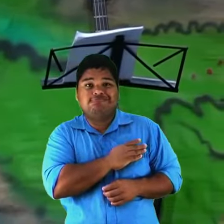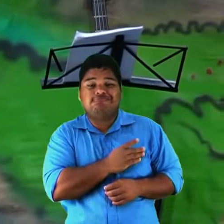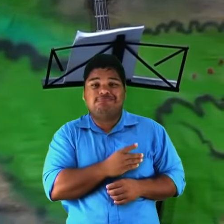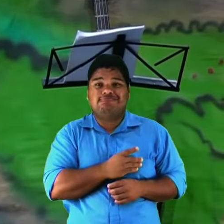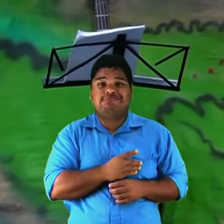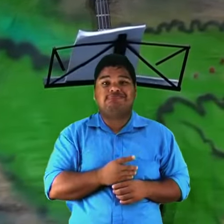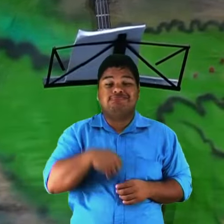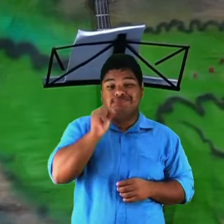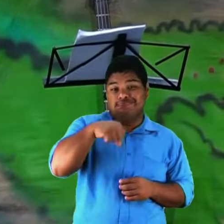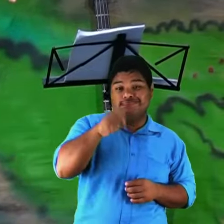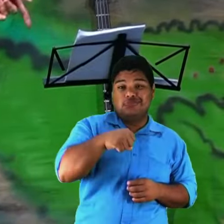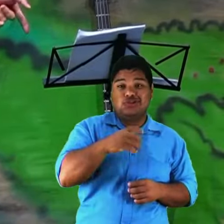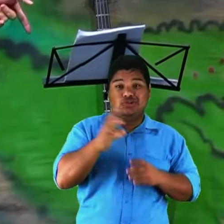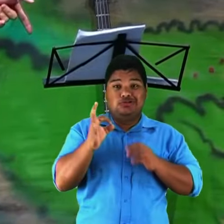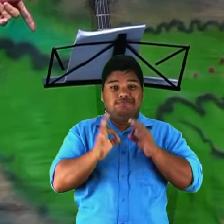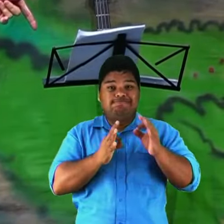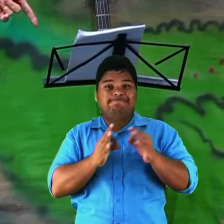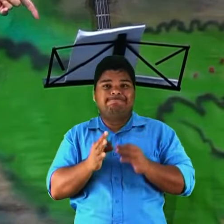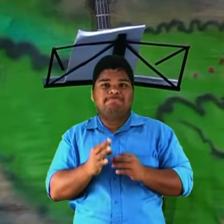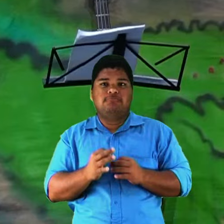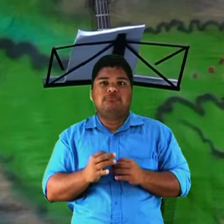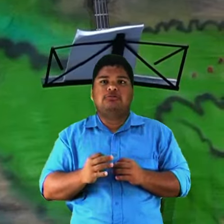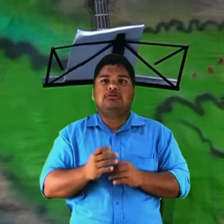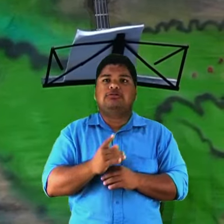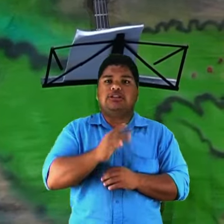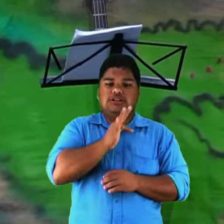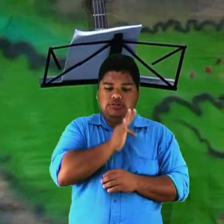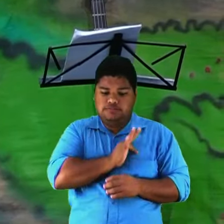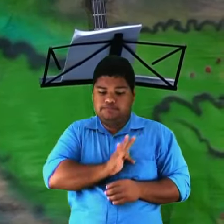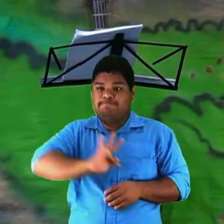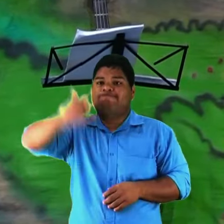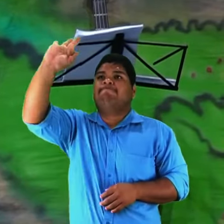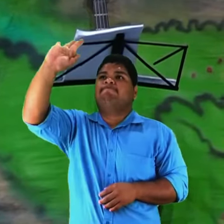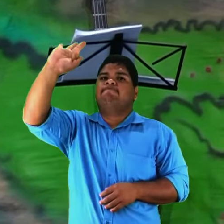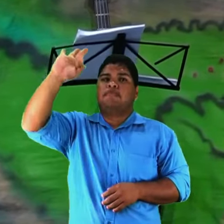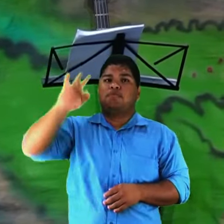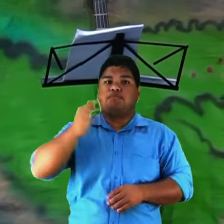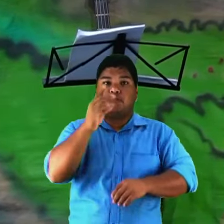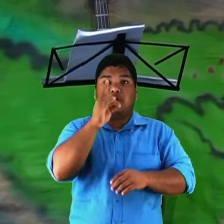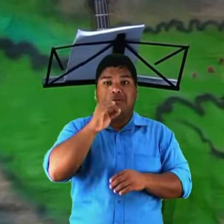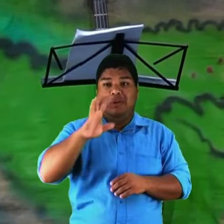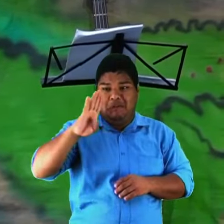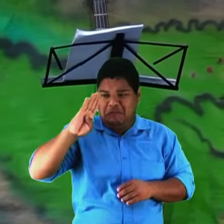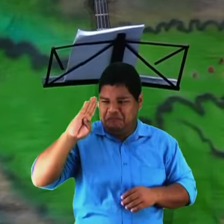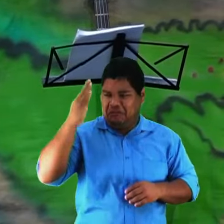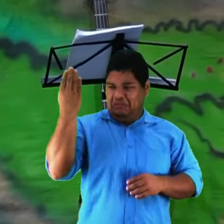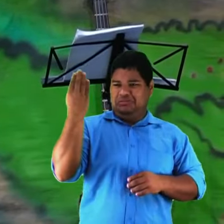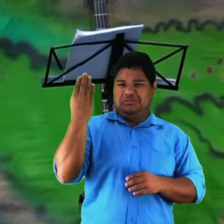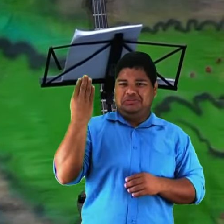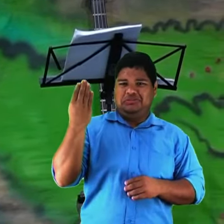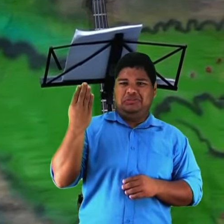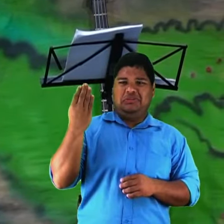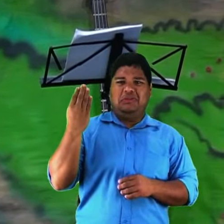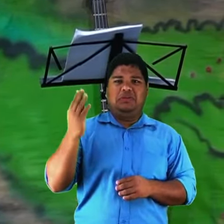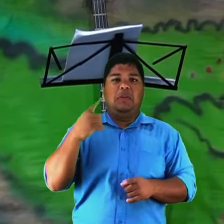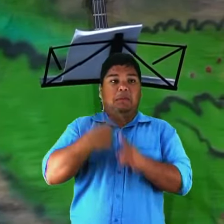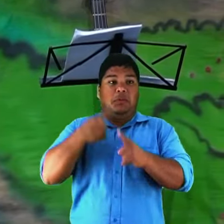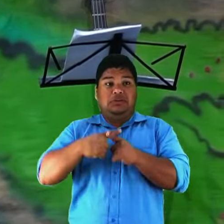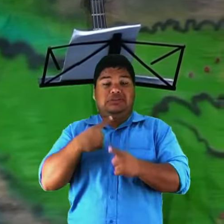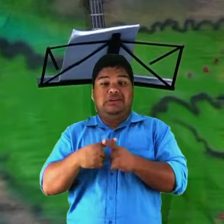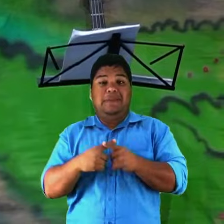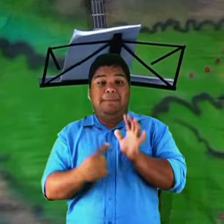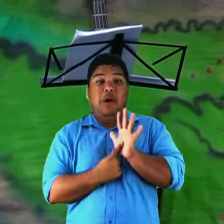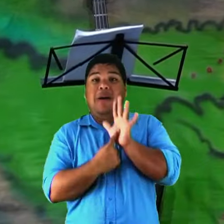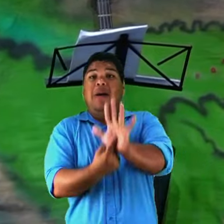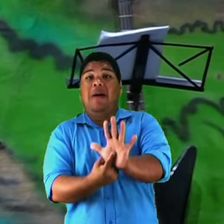combatia. Os fariseus eram chamados de hipócritas porque eles colocavam máscara, eles demonstravam, mas por dentro